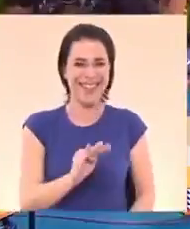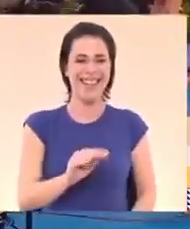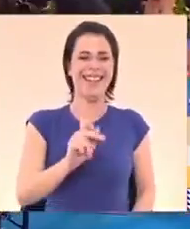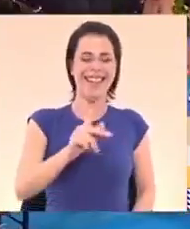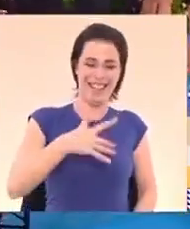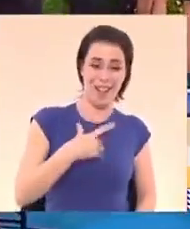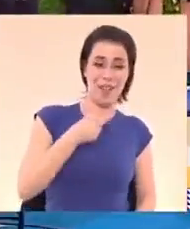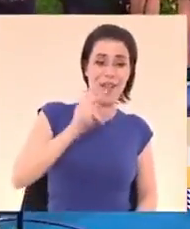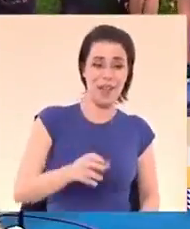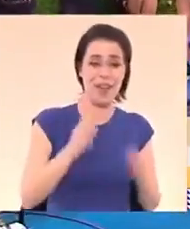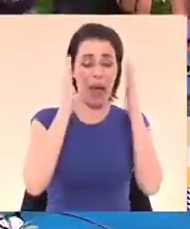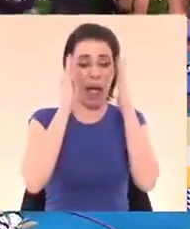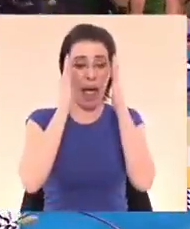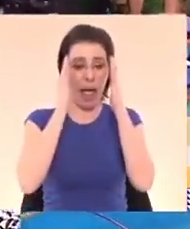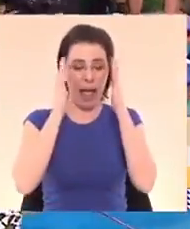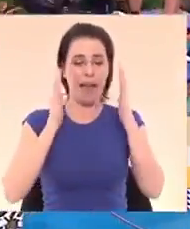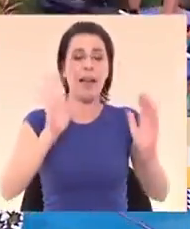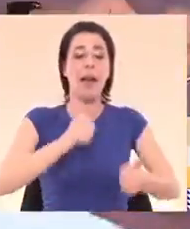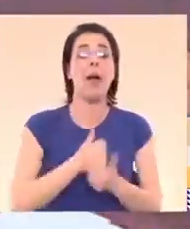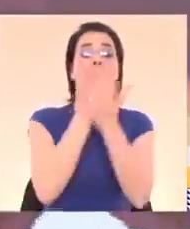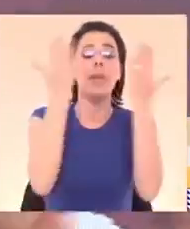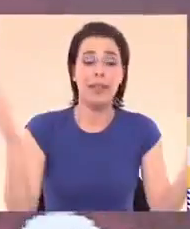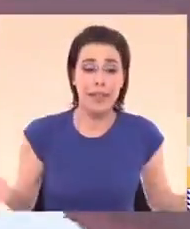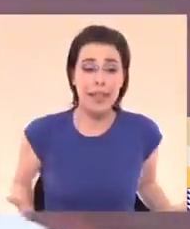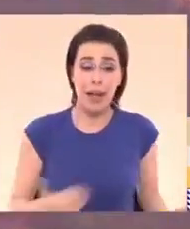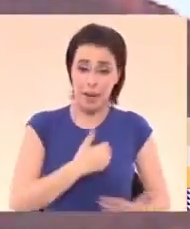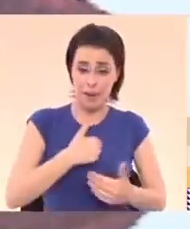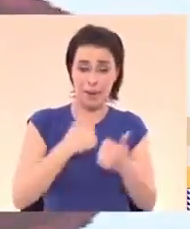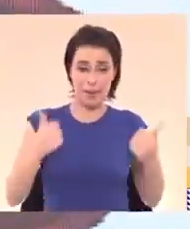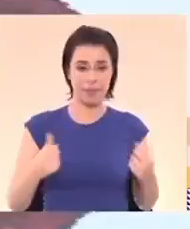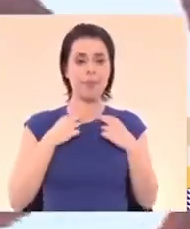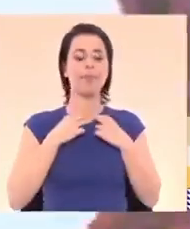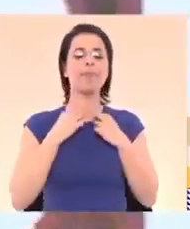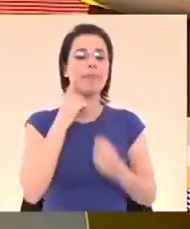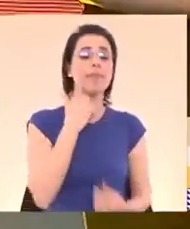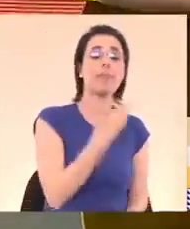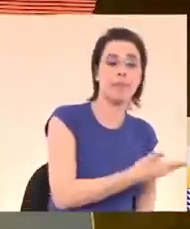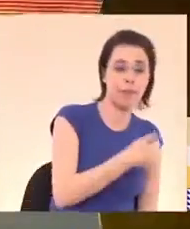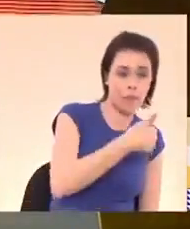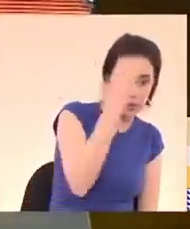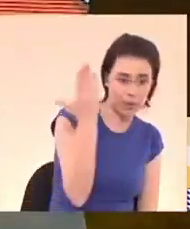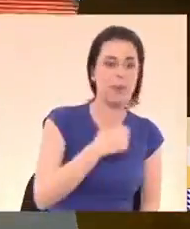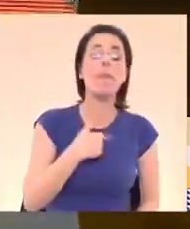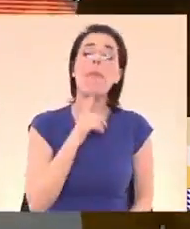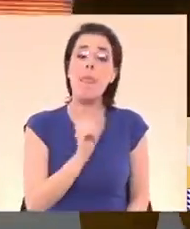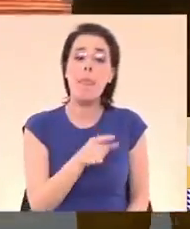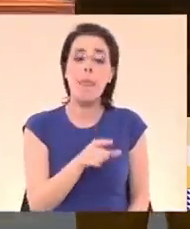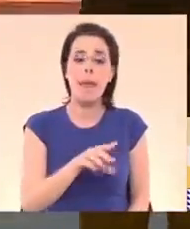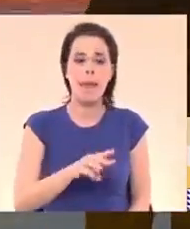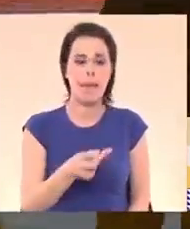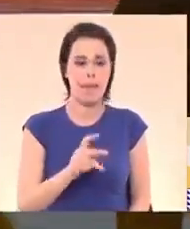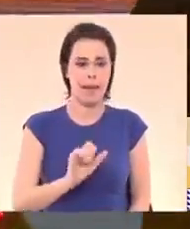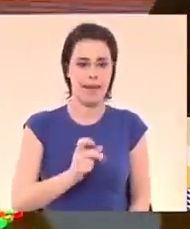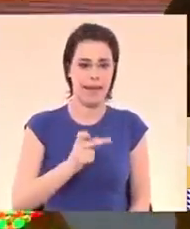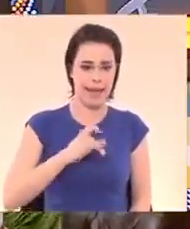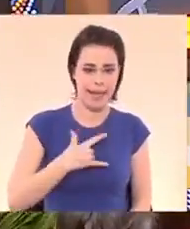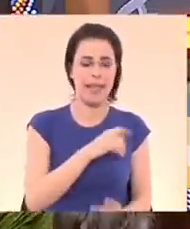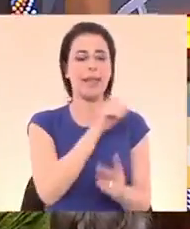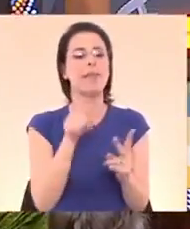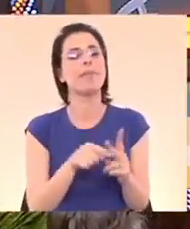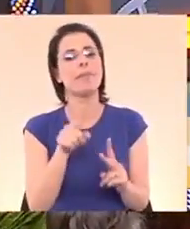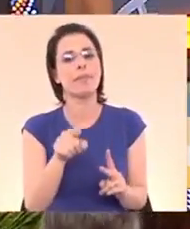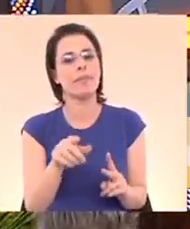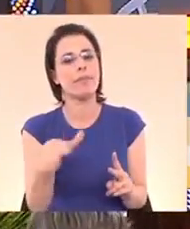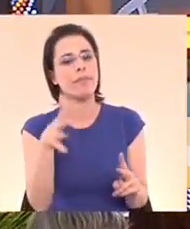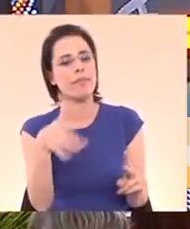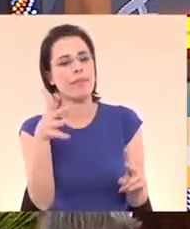Salvador, no Olhar SIC, bom dia! Está tudo bem? Bom dia! Deixa-me só cumprimentar aqui. Bom dia, olá, tudo bem? Como é que te chamas? Margarida. Margarida, e aqui